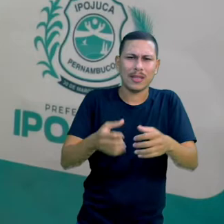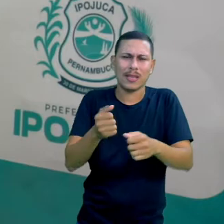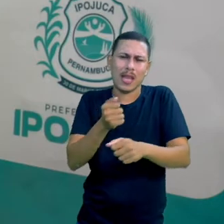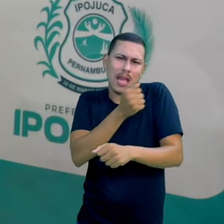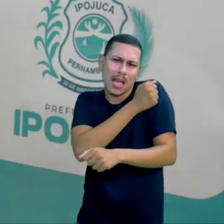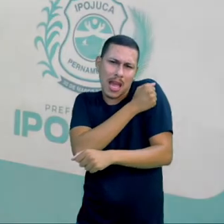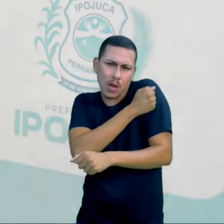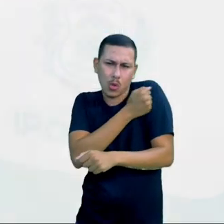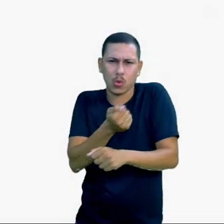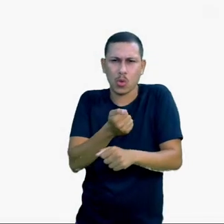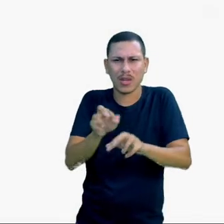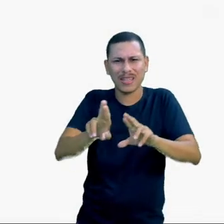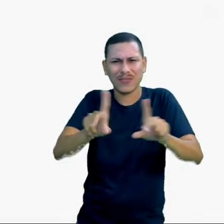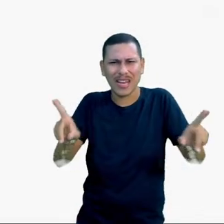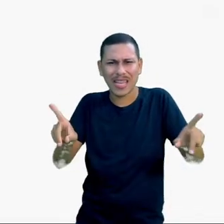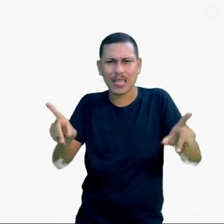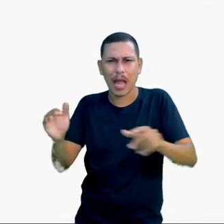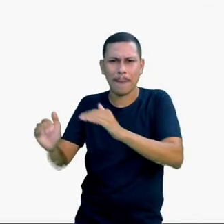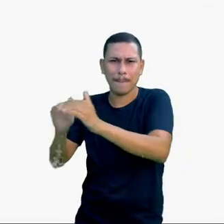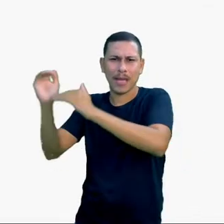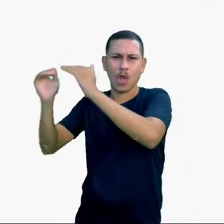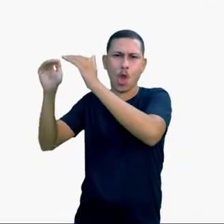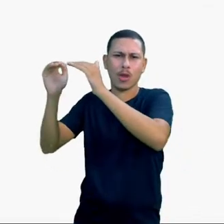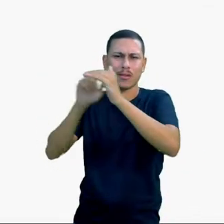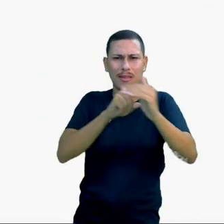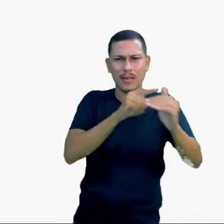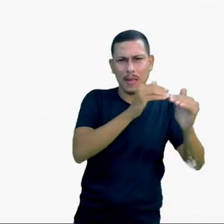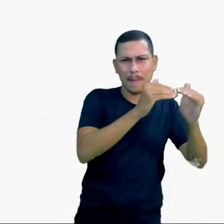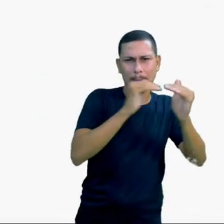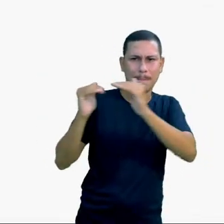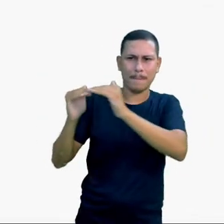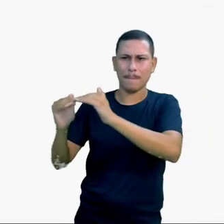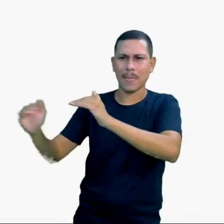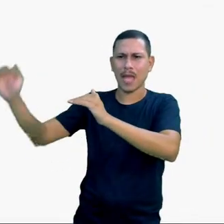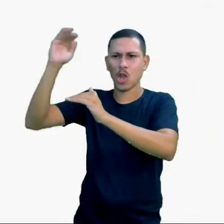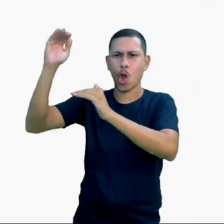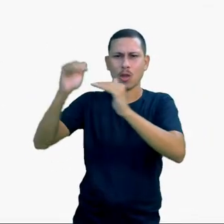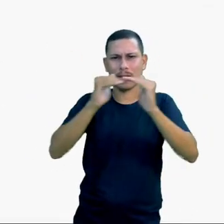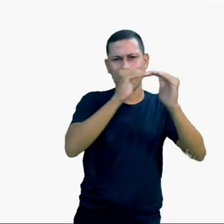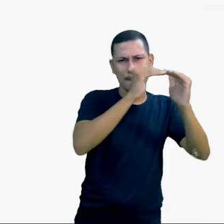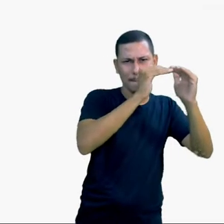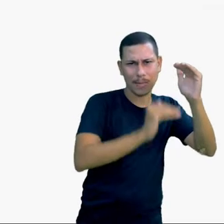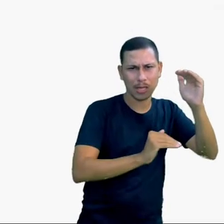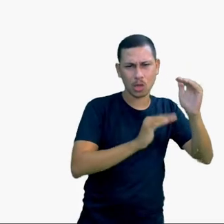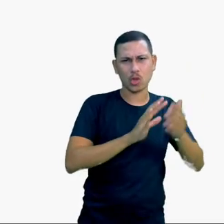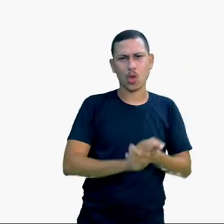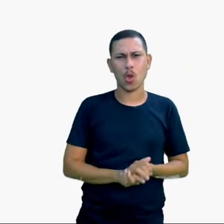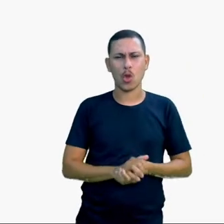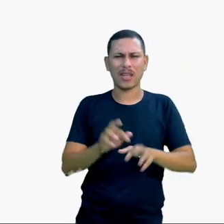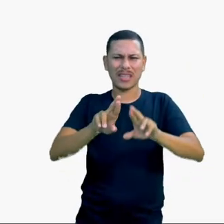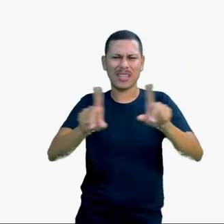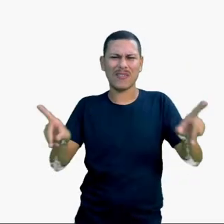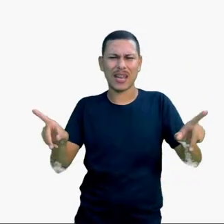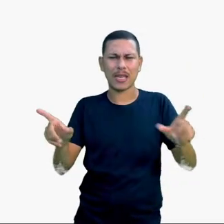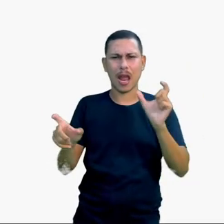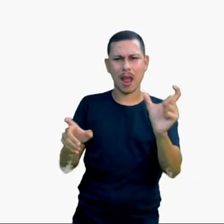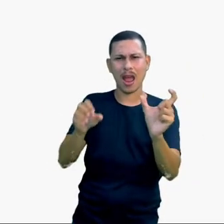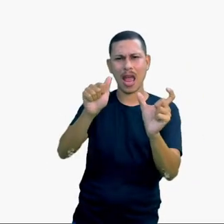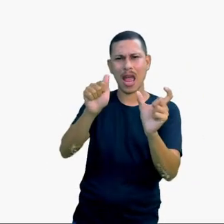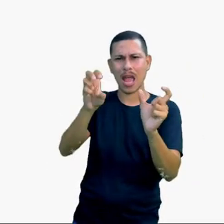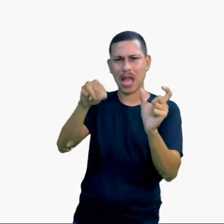a menor nota é chamada de amplitude, ok? Vamos ver como se calcula